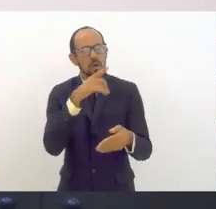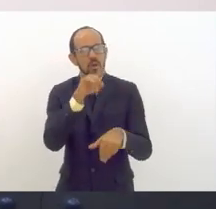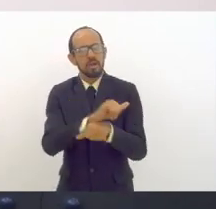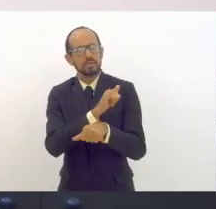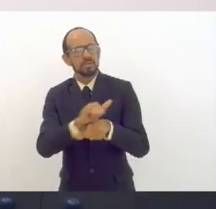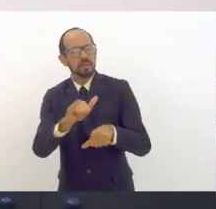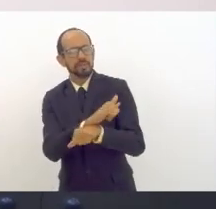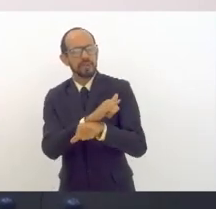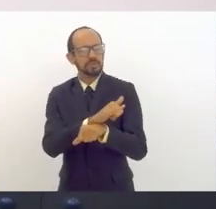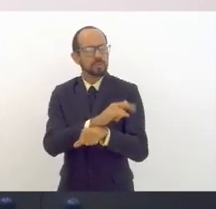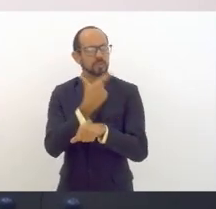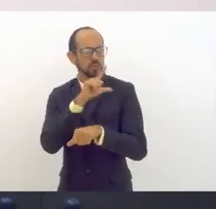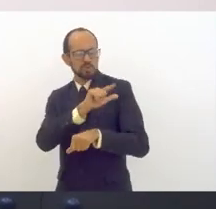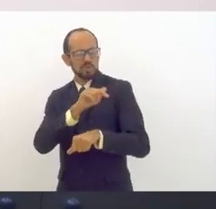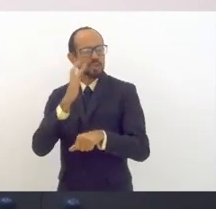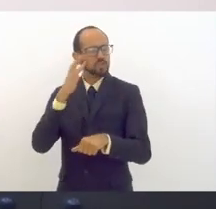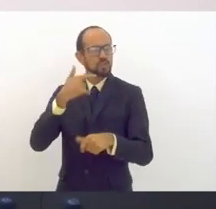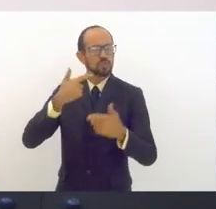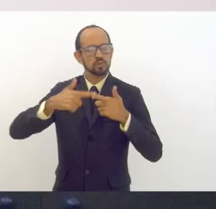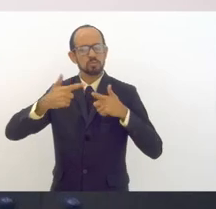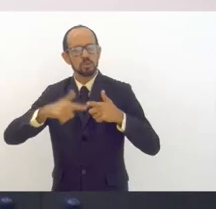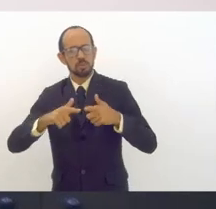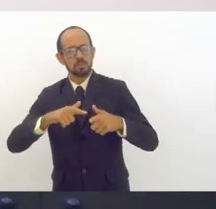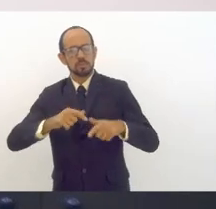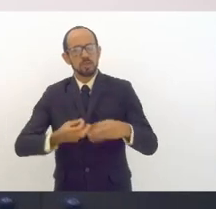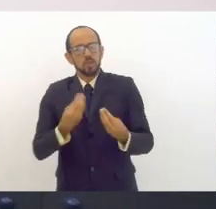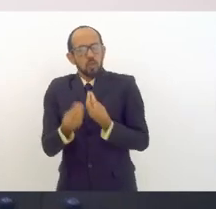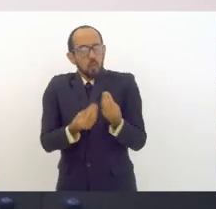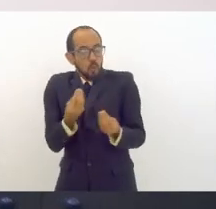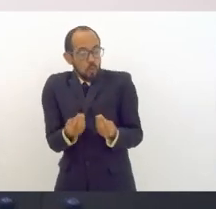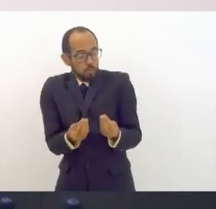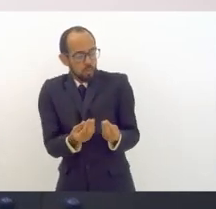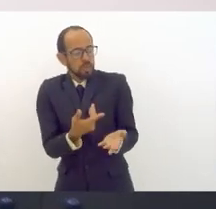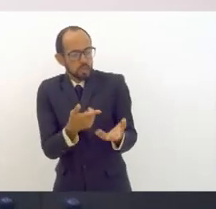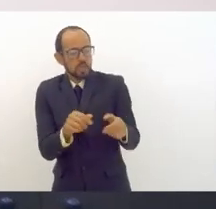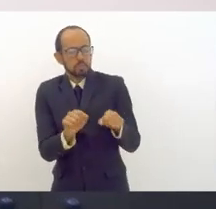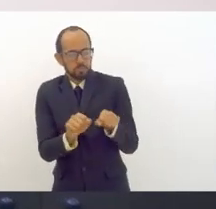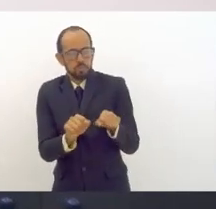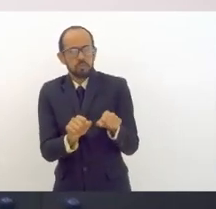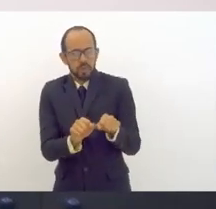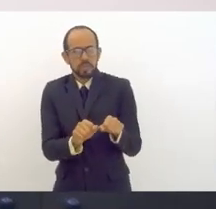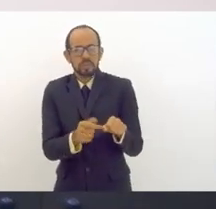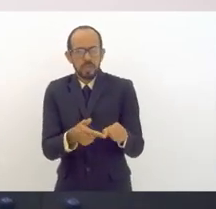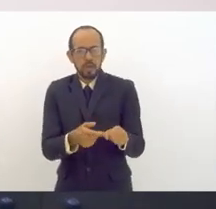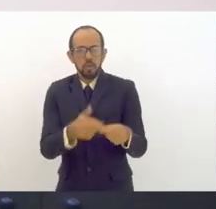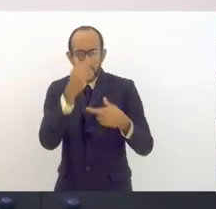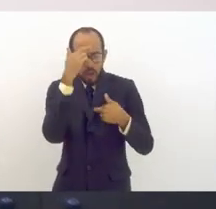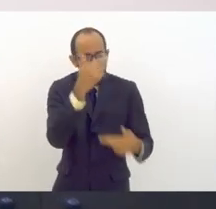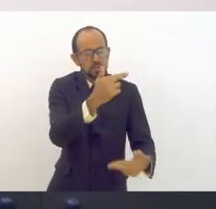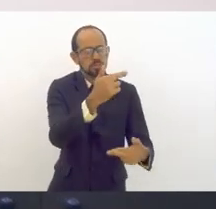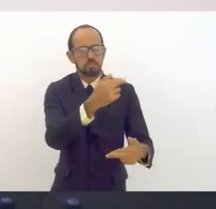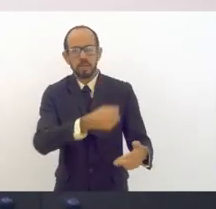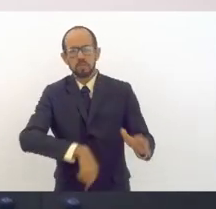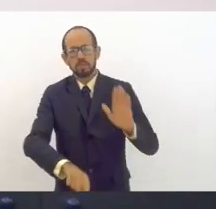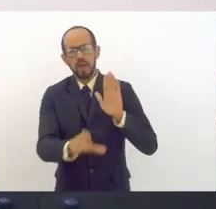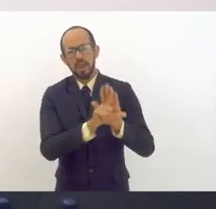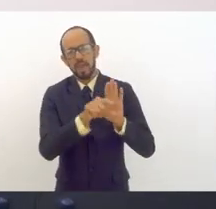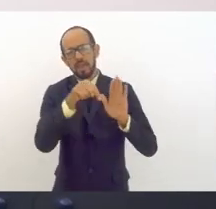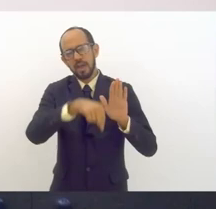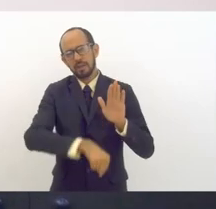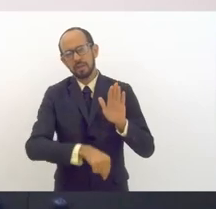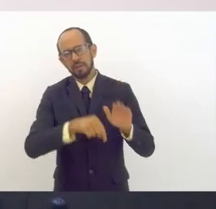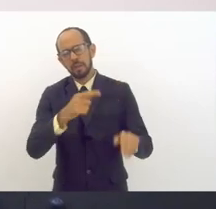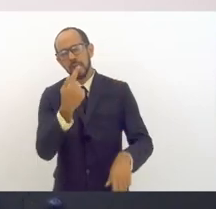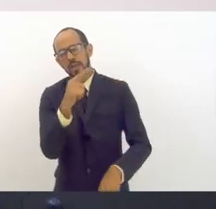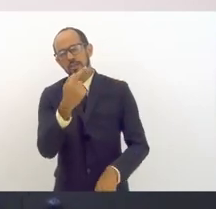esse problema e a quantas anda o cumprimento da lei que nós aprovamos aqui na Assembleia para garantir as 40